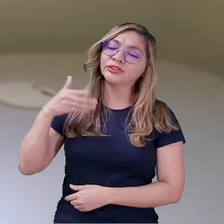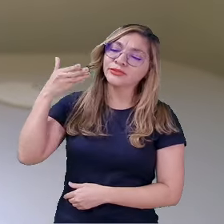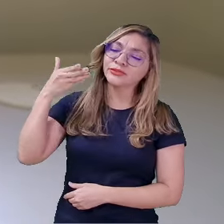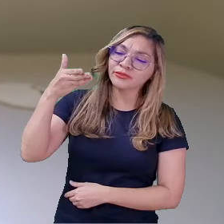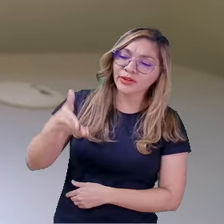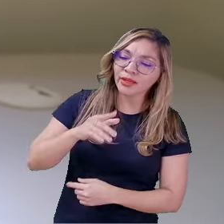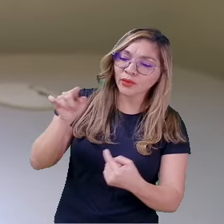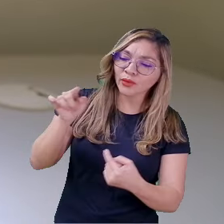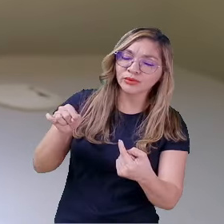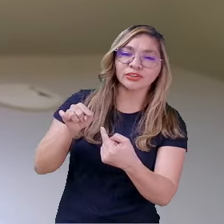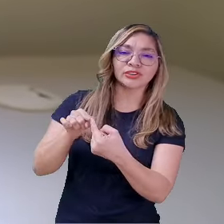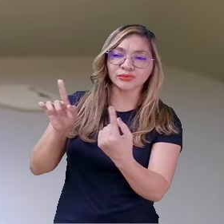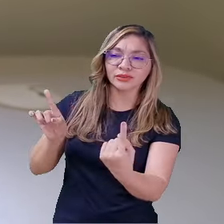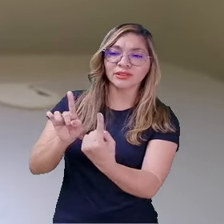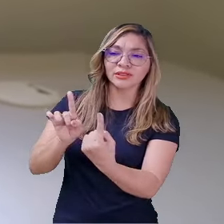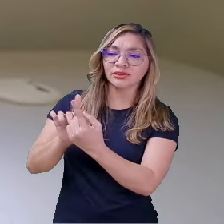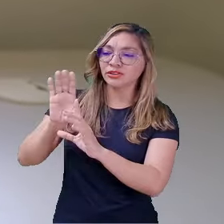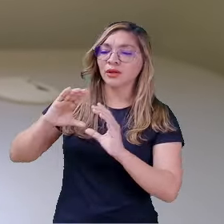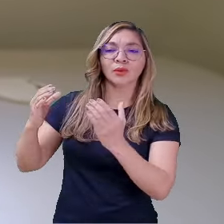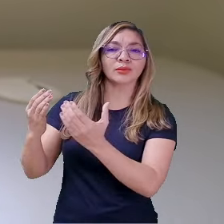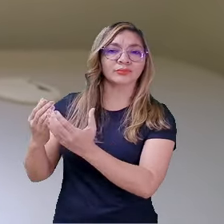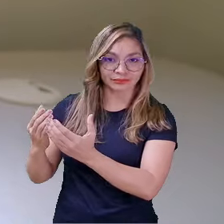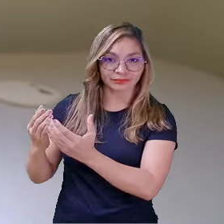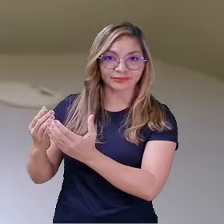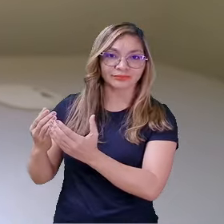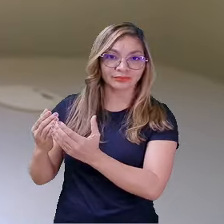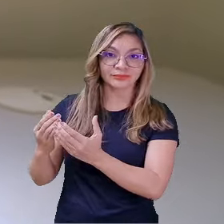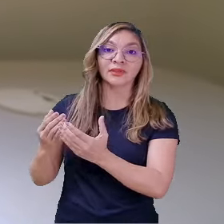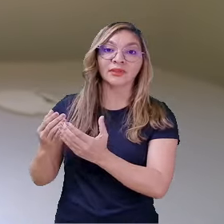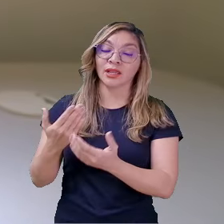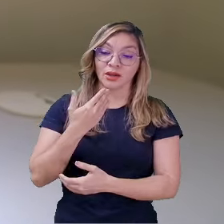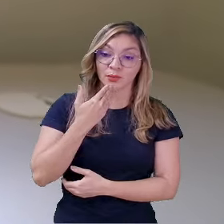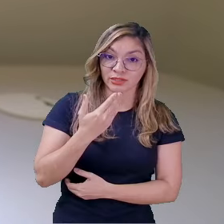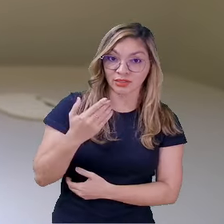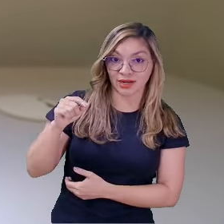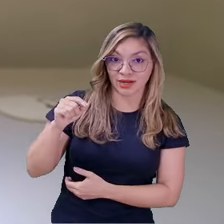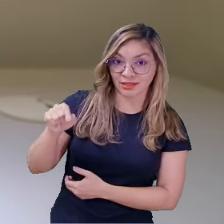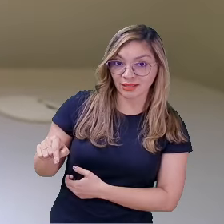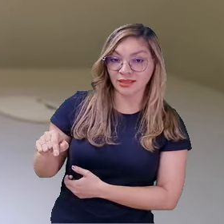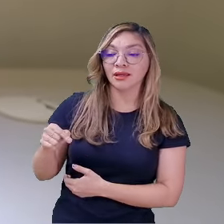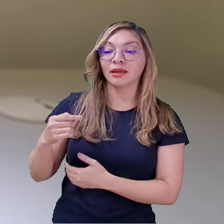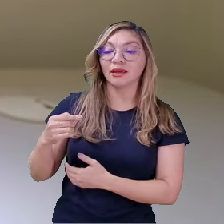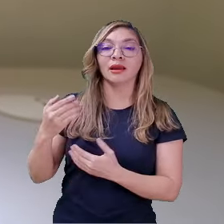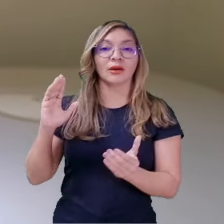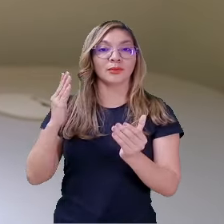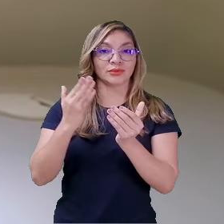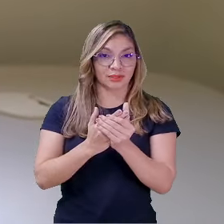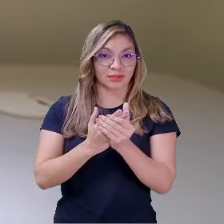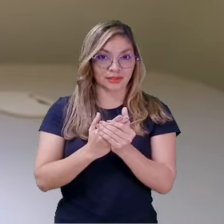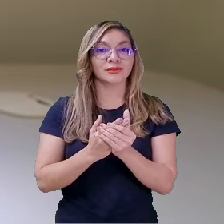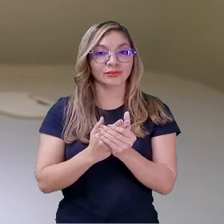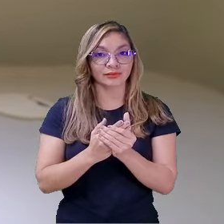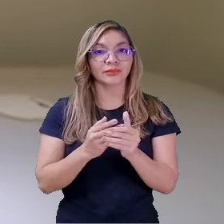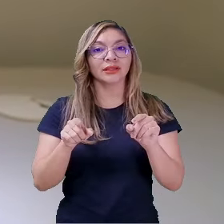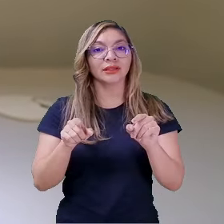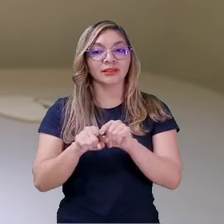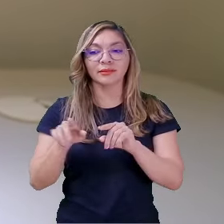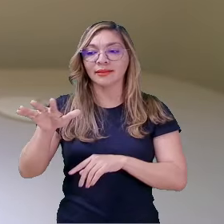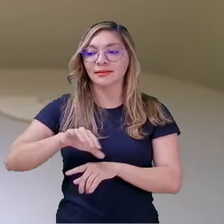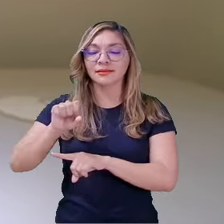objetivo de atender a comunidade. Então, nossa demanda aqui, ela foi em processo, pré-processual e na aba da cidadania,